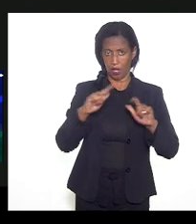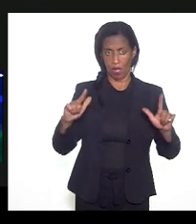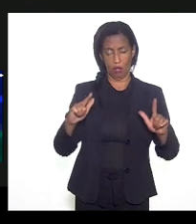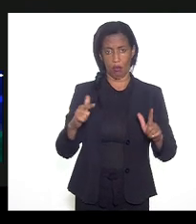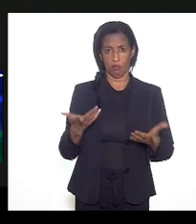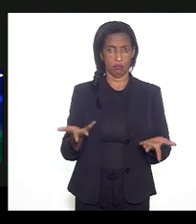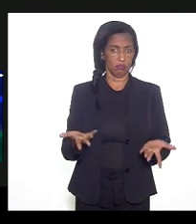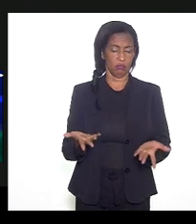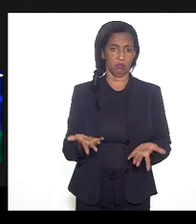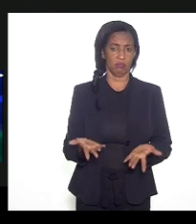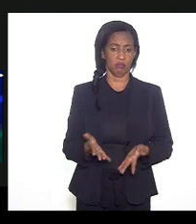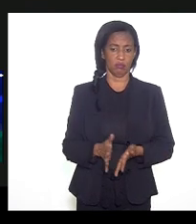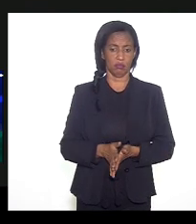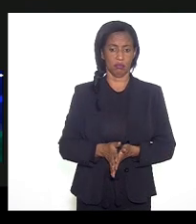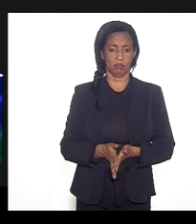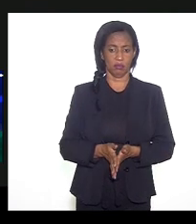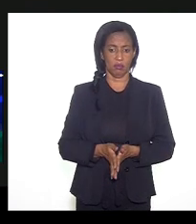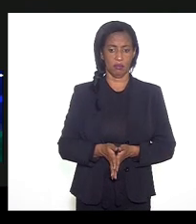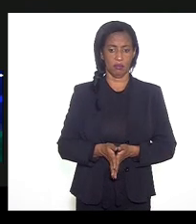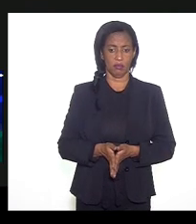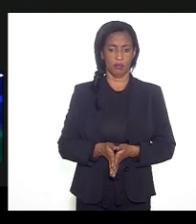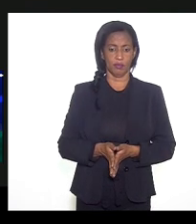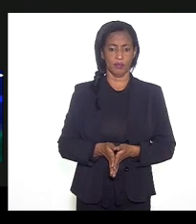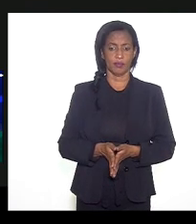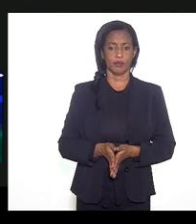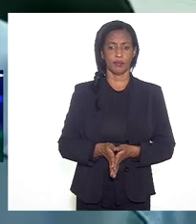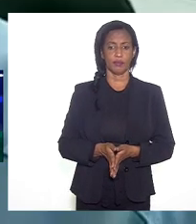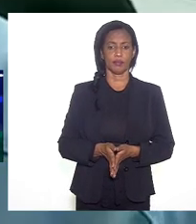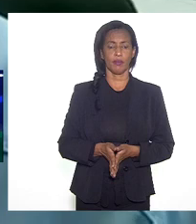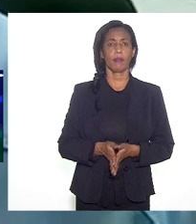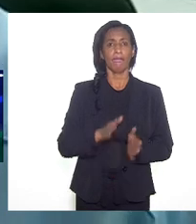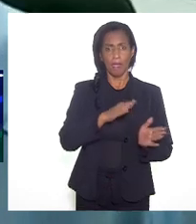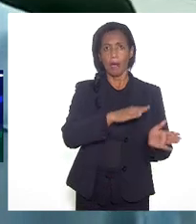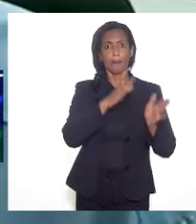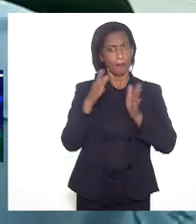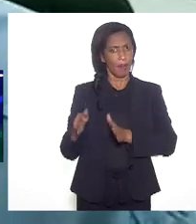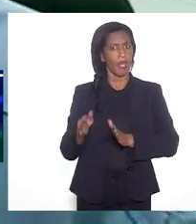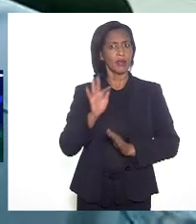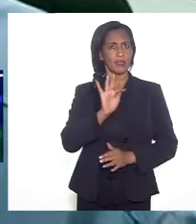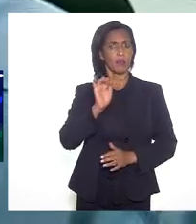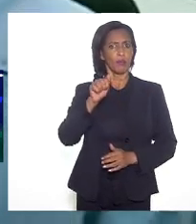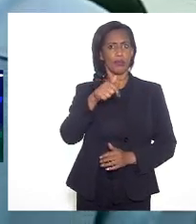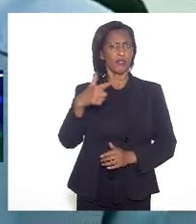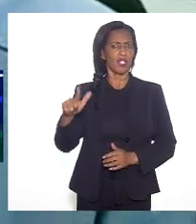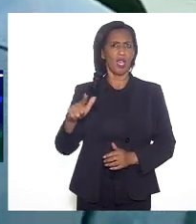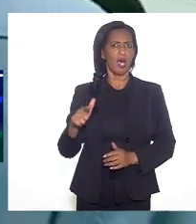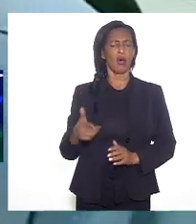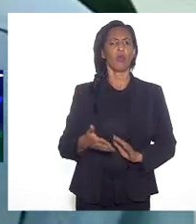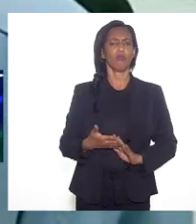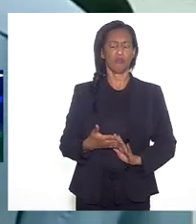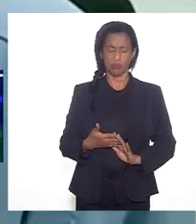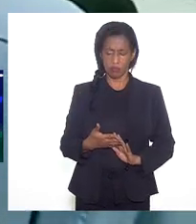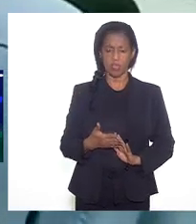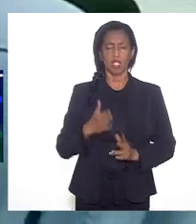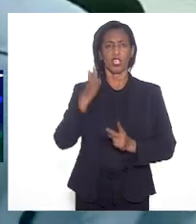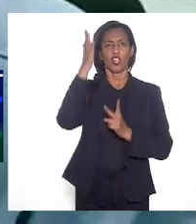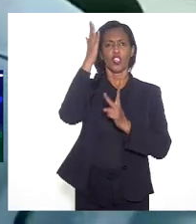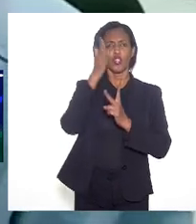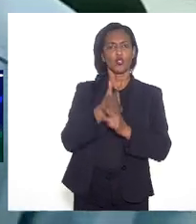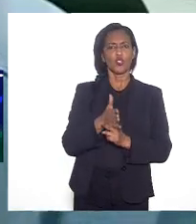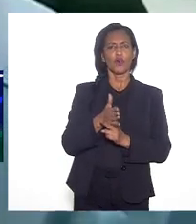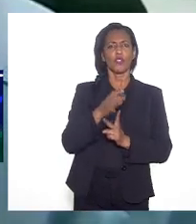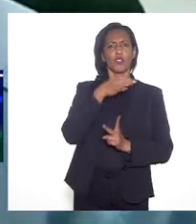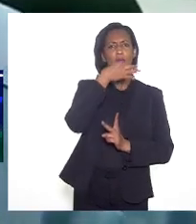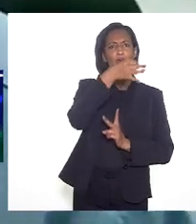Excelência faz o seu... Deputada Tia Gil, passa para o expediente final e eu divido a minha fala em duas e mato o problema